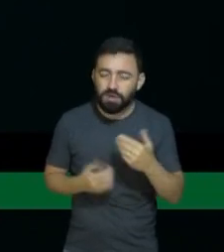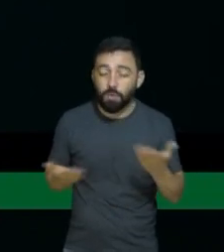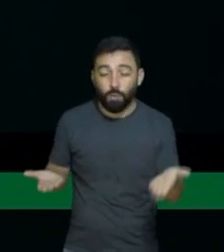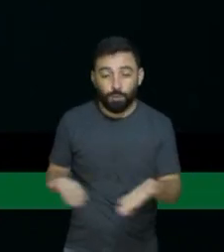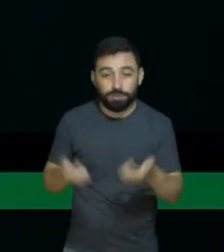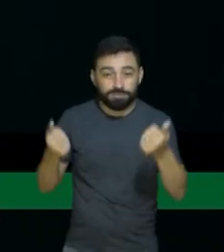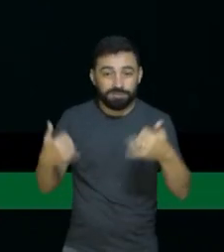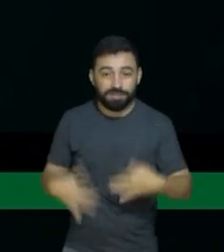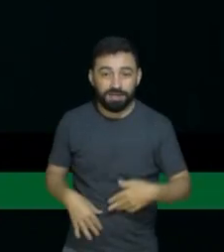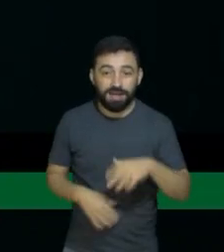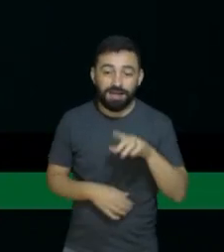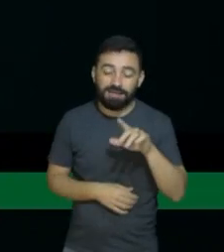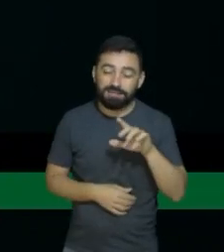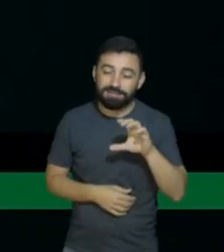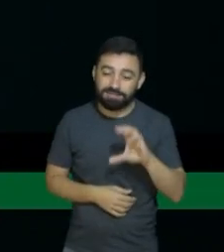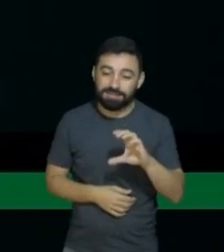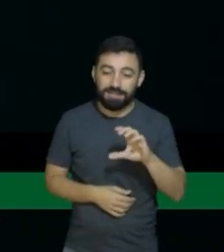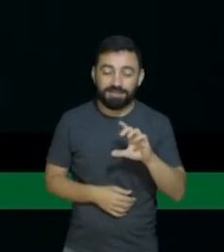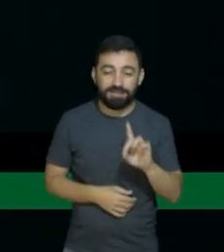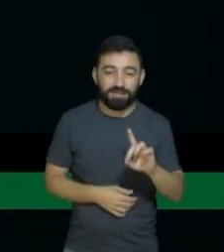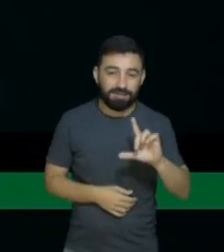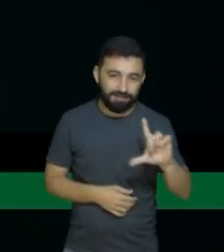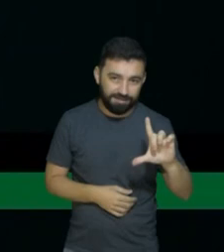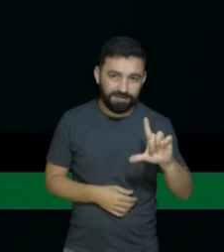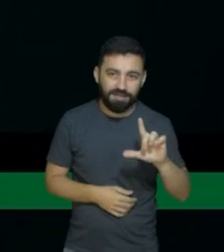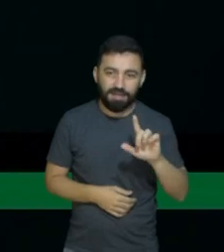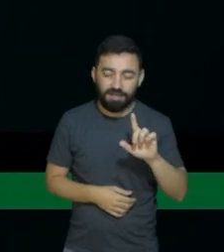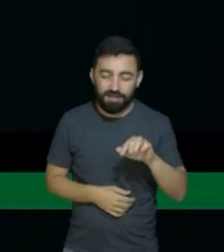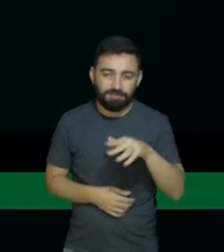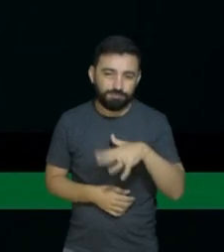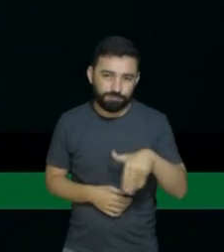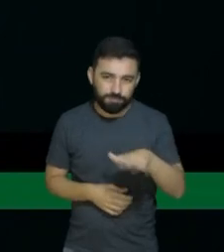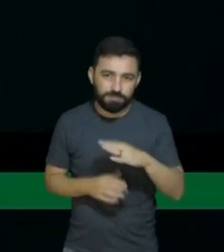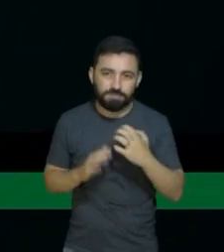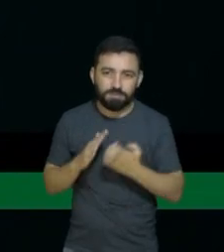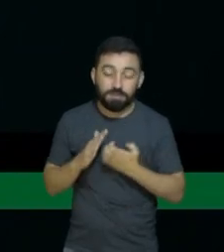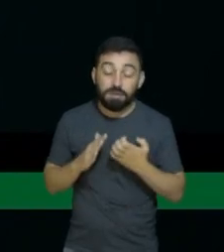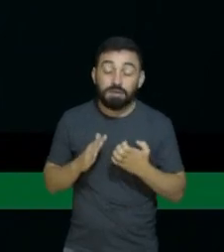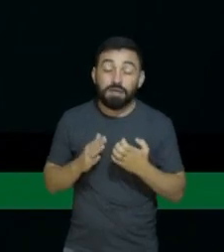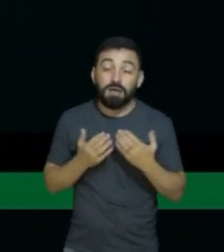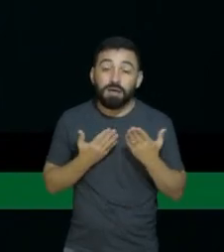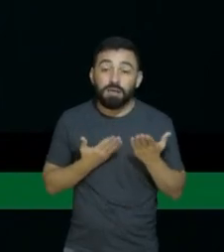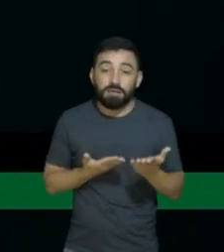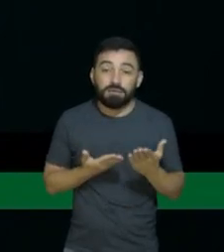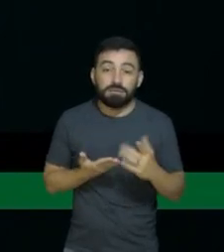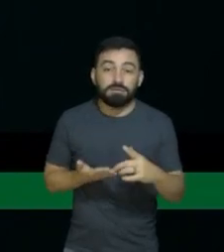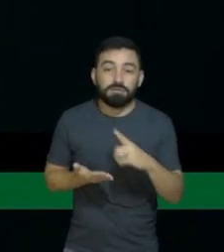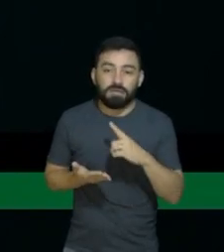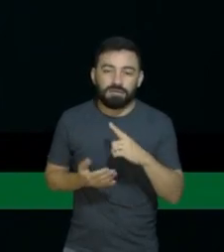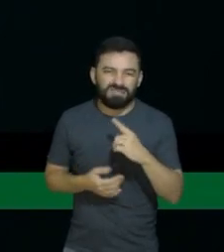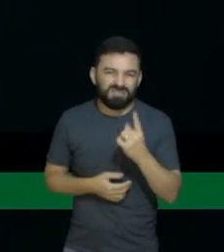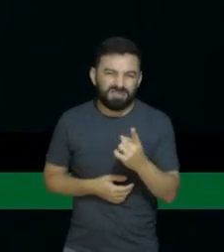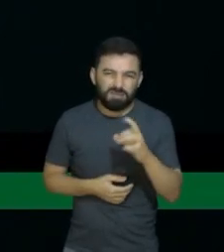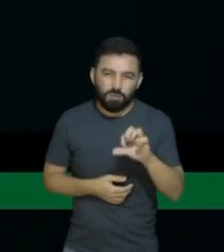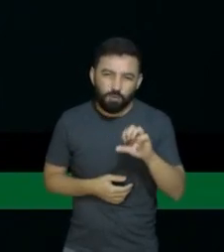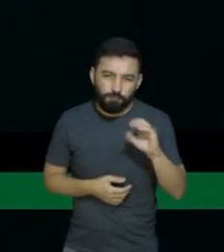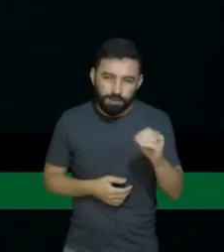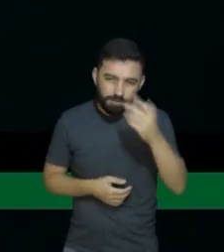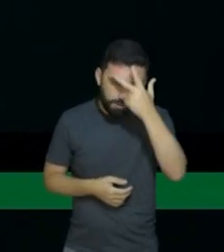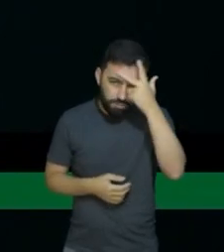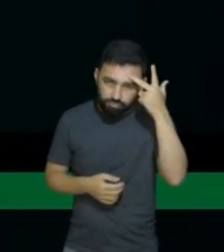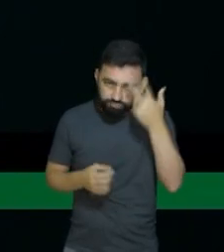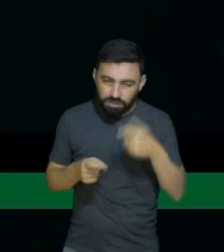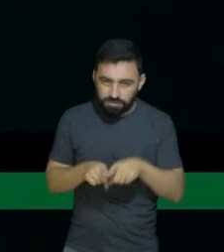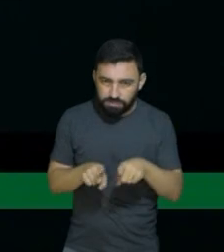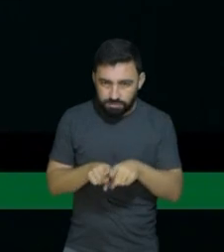Fala um pouquinho sobre câmara de dirigentes logistas CDL de birama que tem aproximadamente aí 190 Associados um pouco mais de